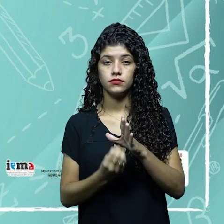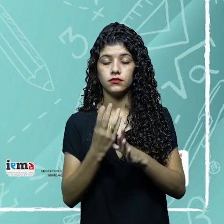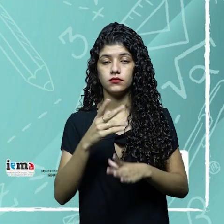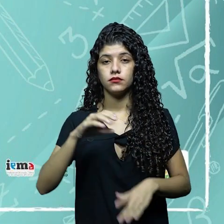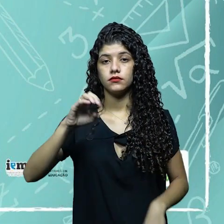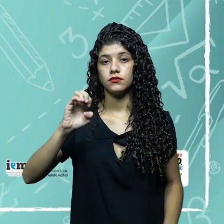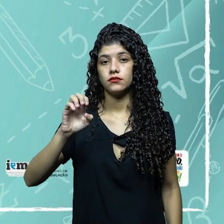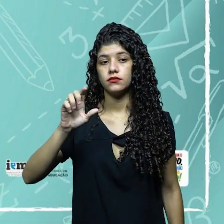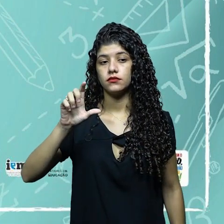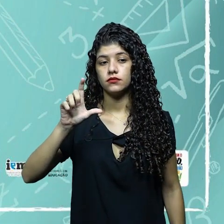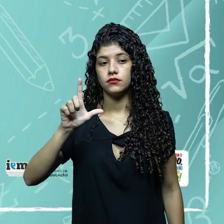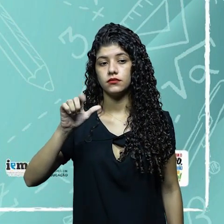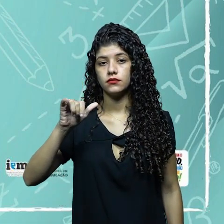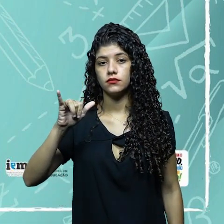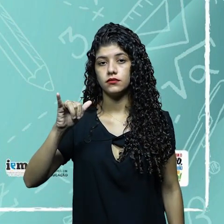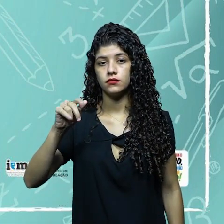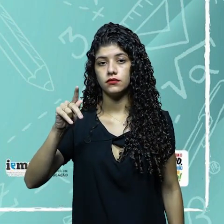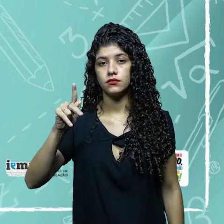elipse, né,